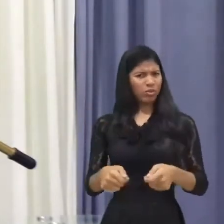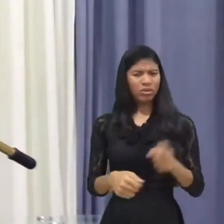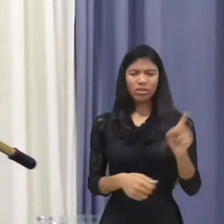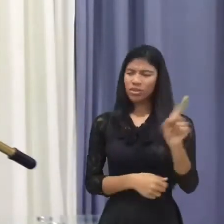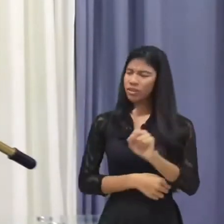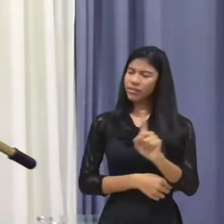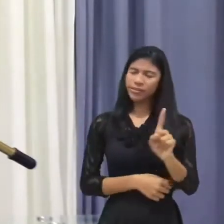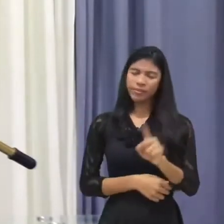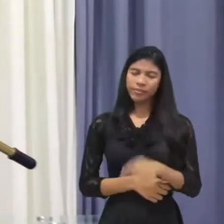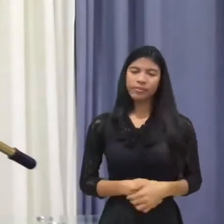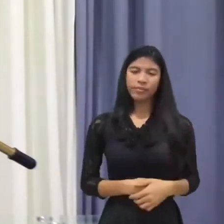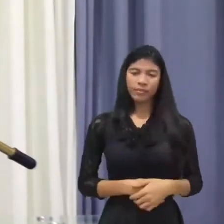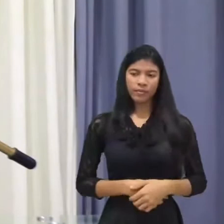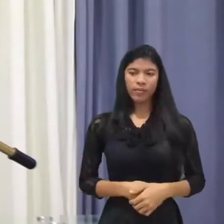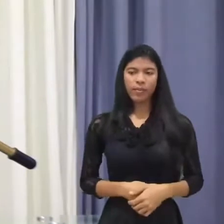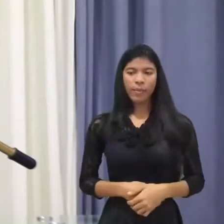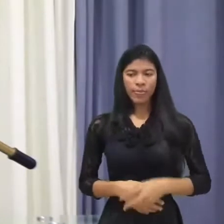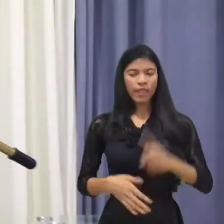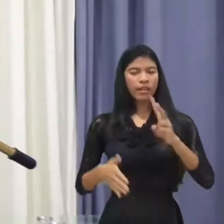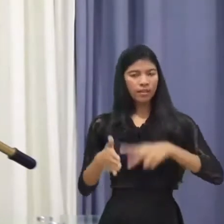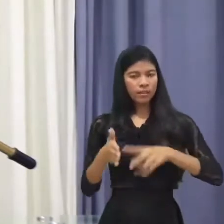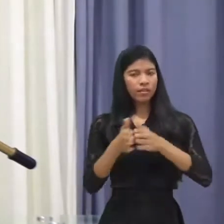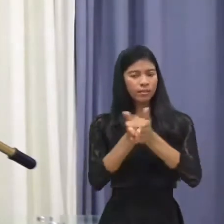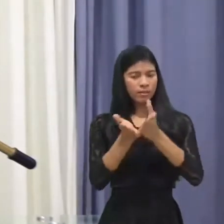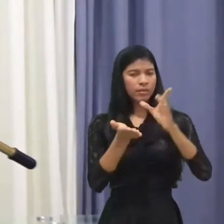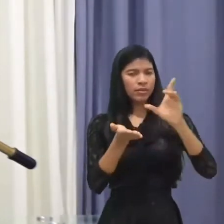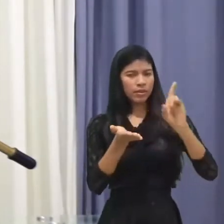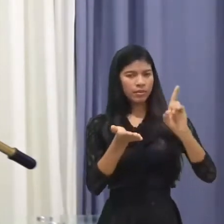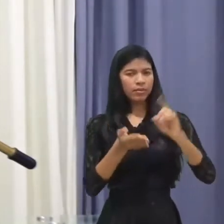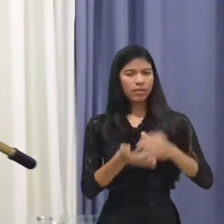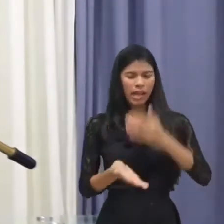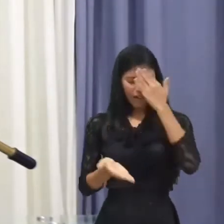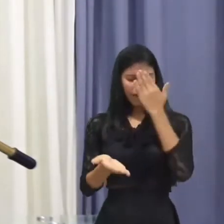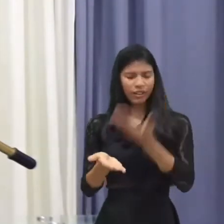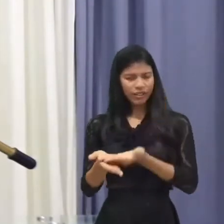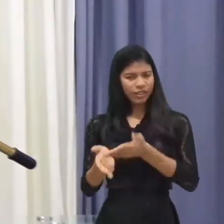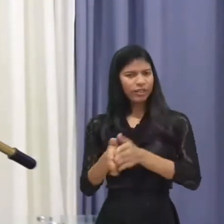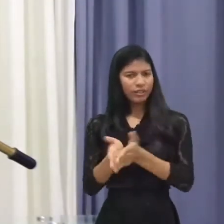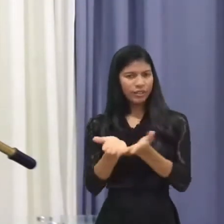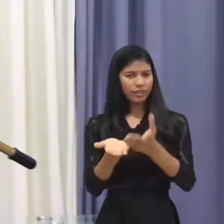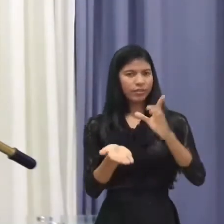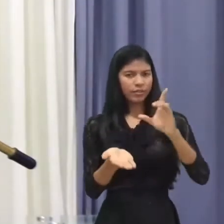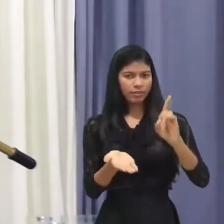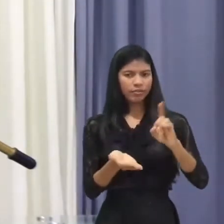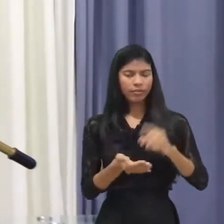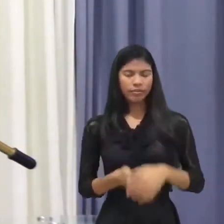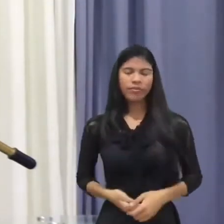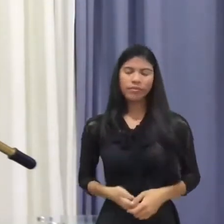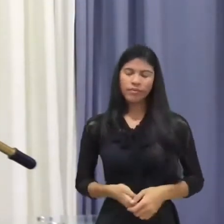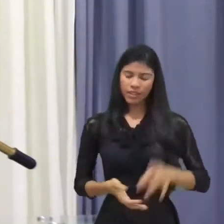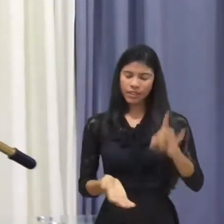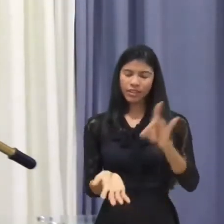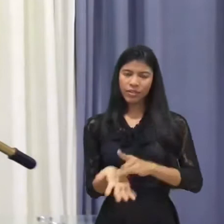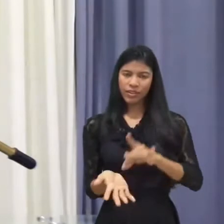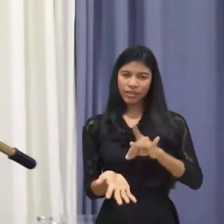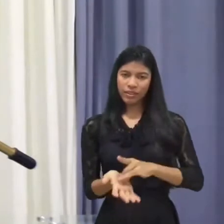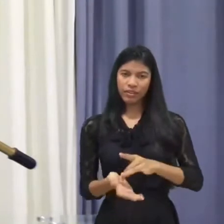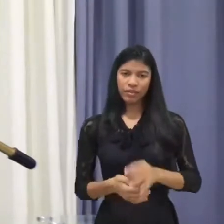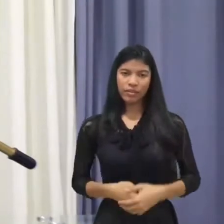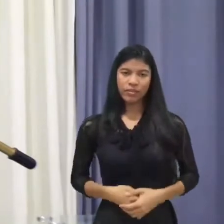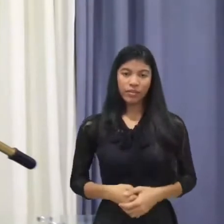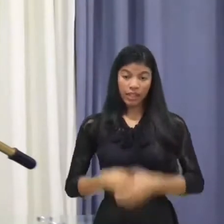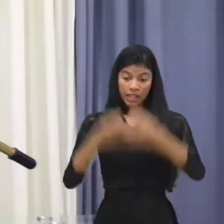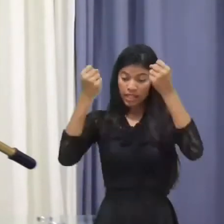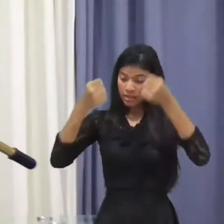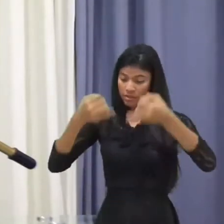Bíblia. Fique com a palavra de Deus. Fique com o que a Bíblia diz. Ela diz que nem